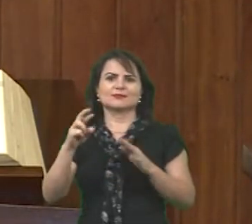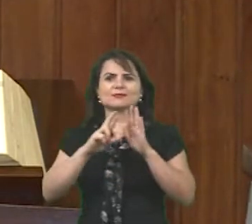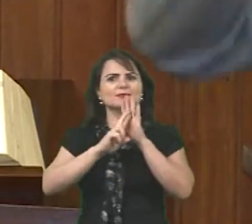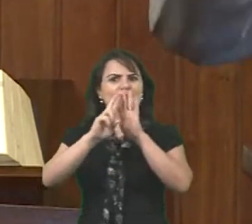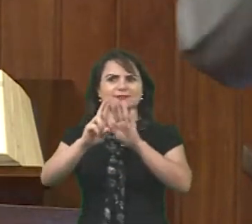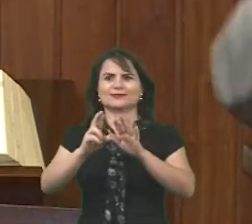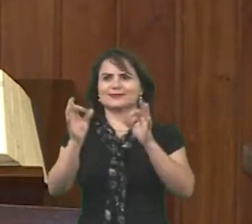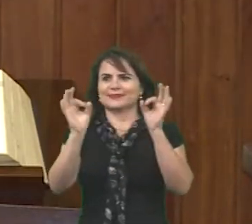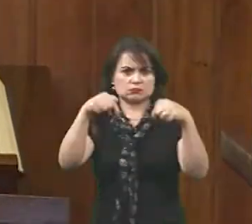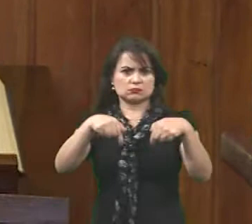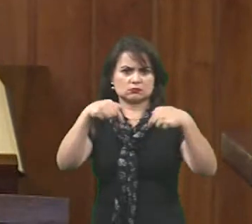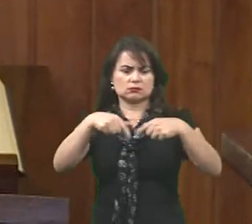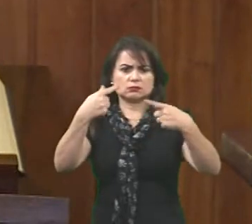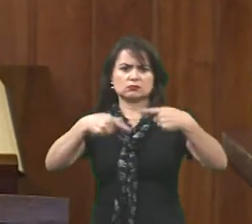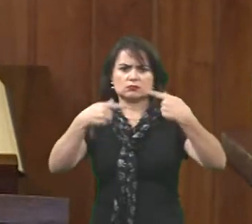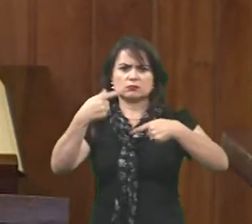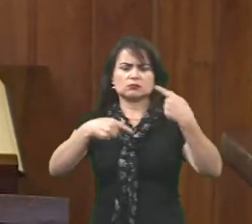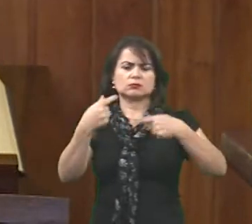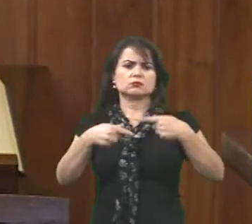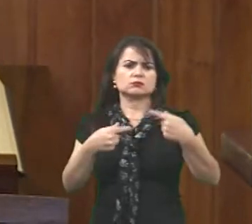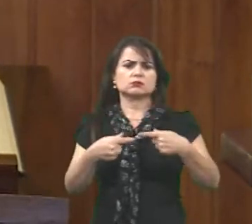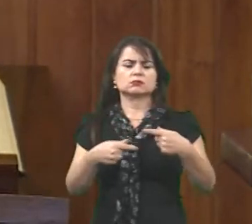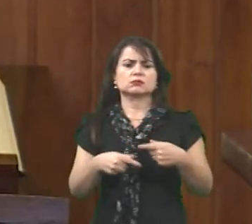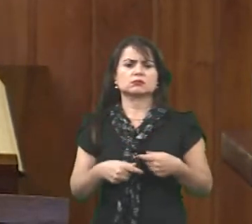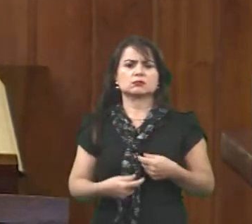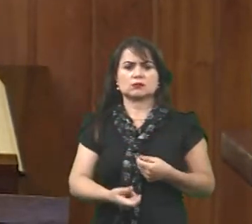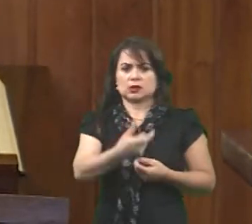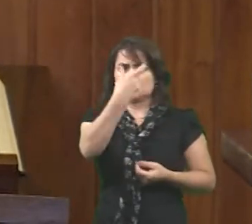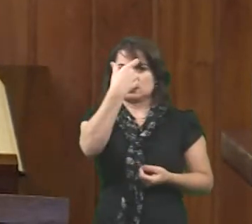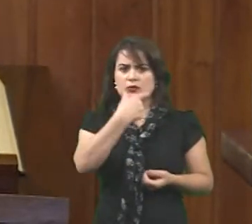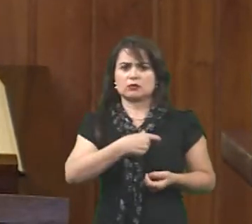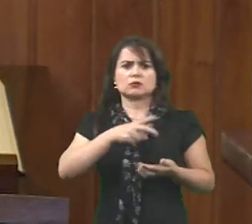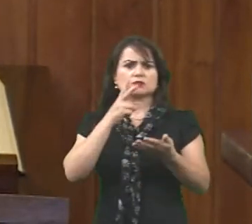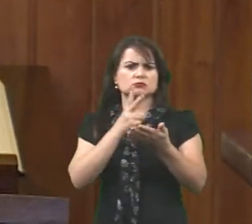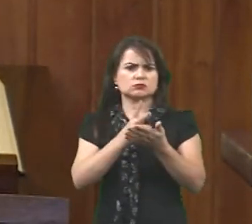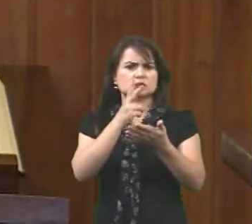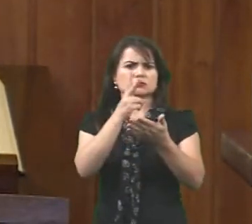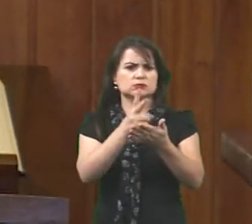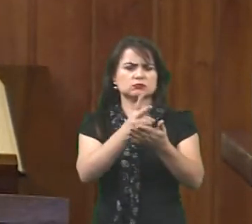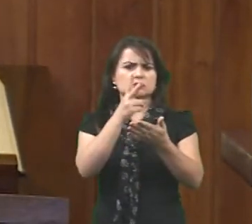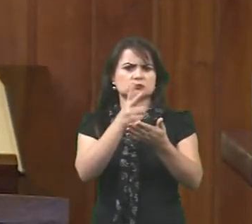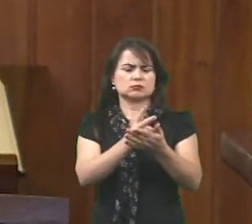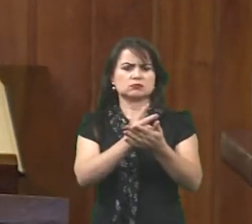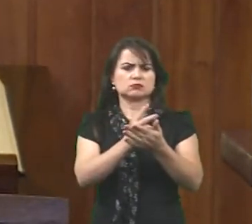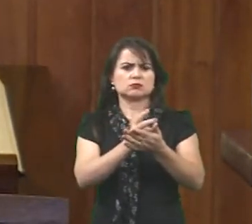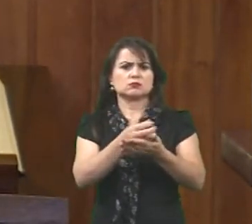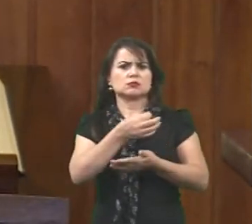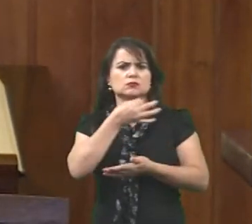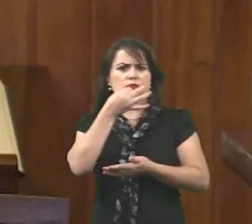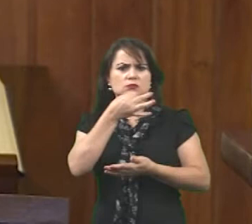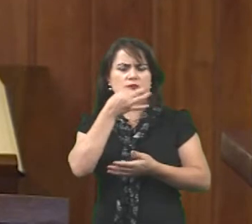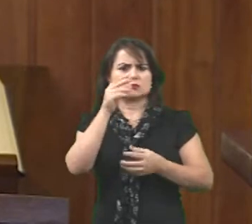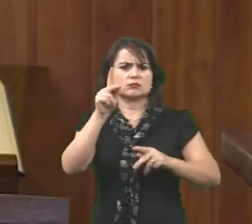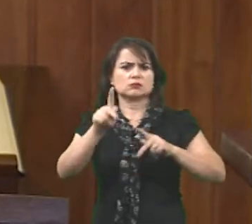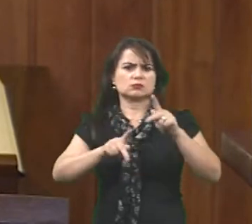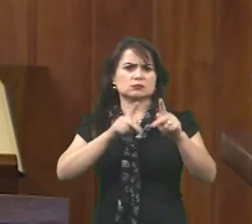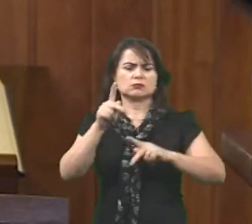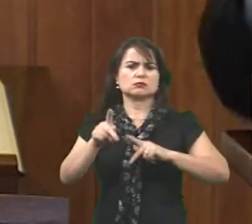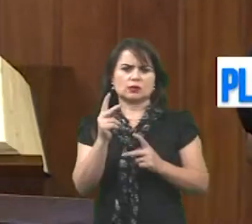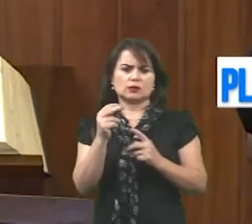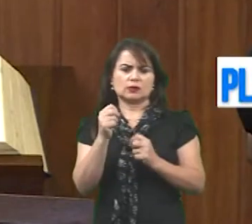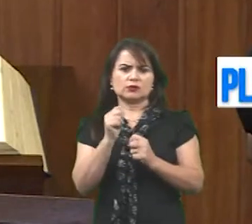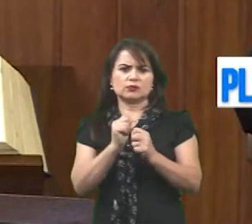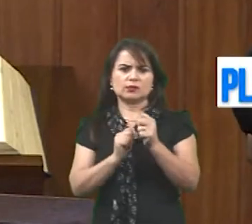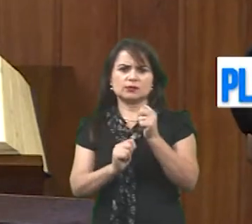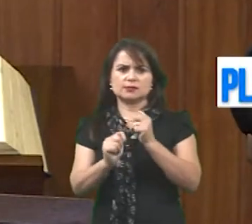maior simpatia o maior orgulho que eu estarei ouvindo o povo e o povo diz que tem que permanecer 13 e eu